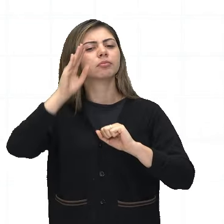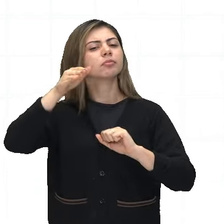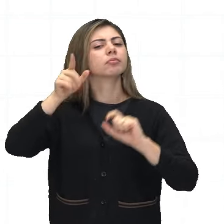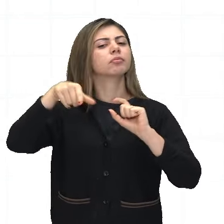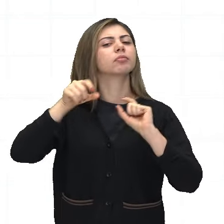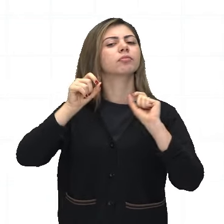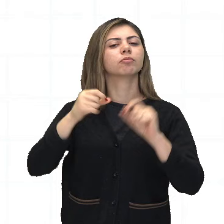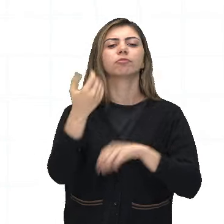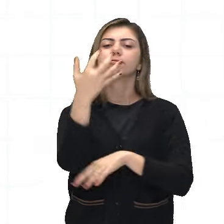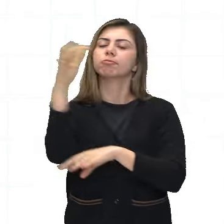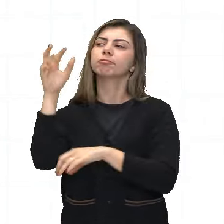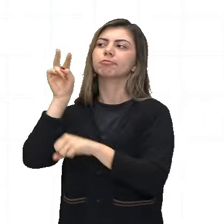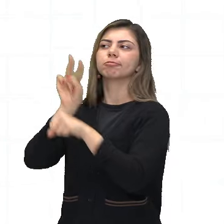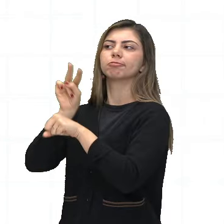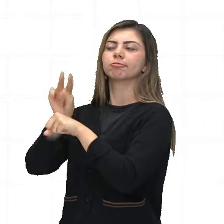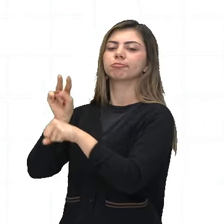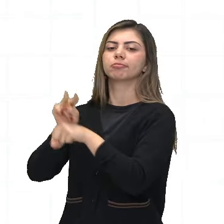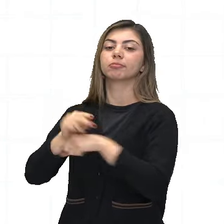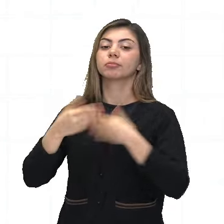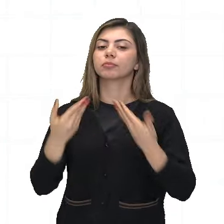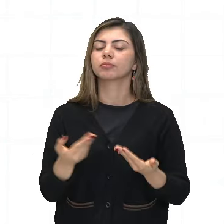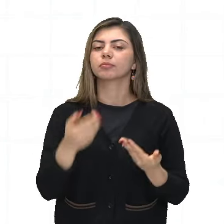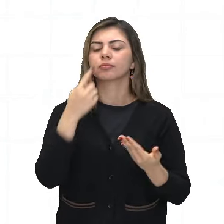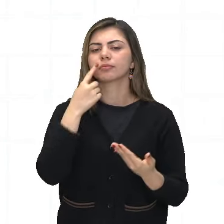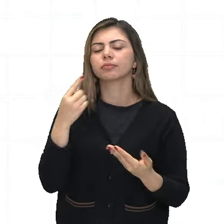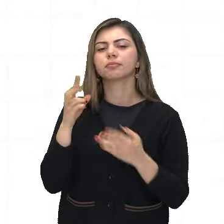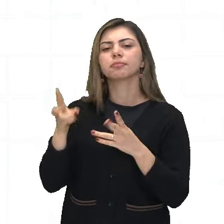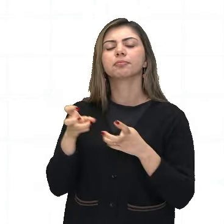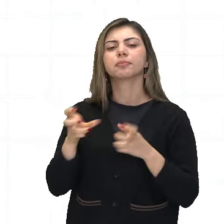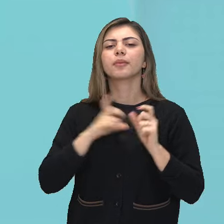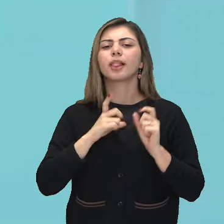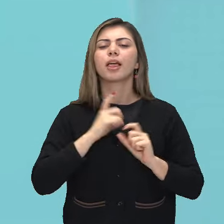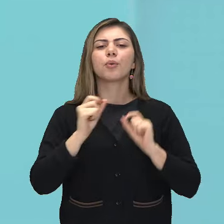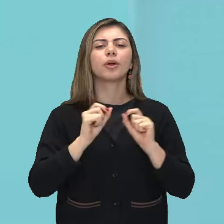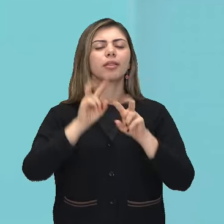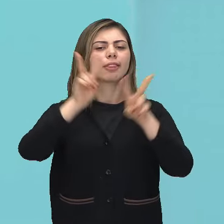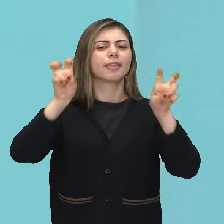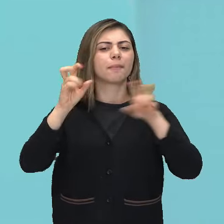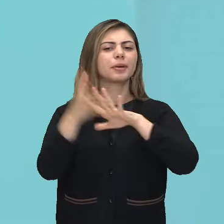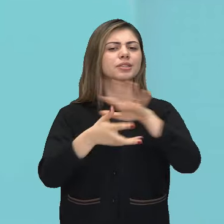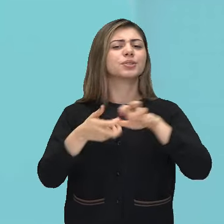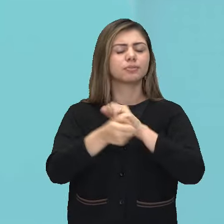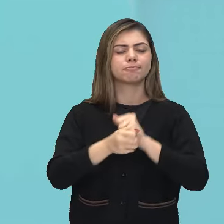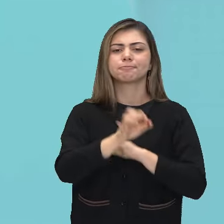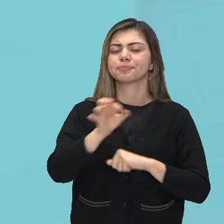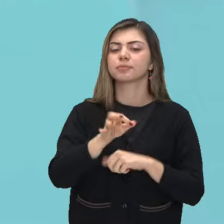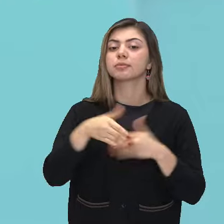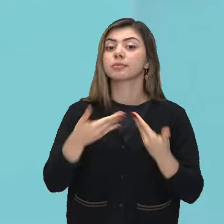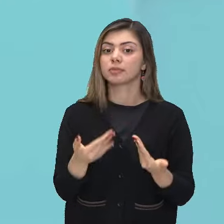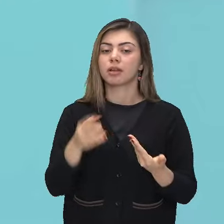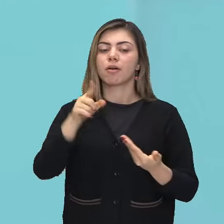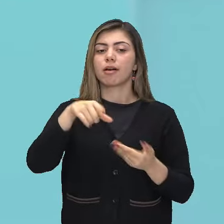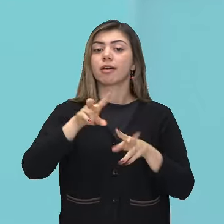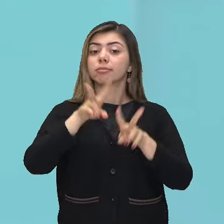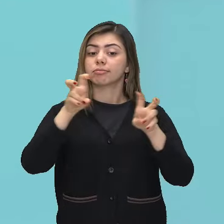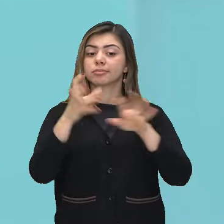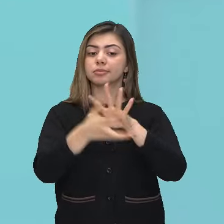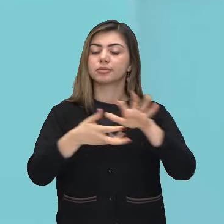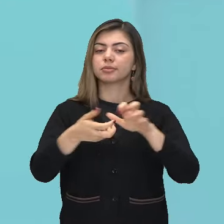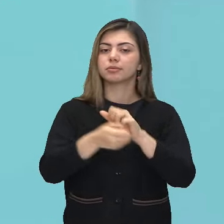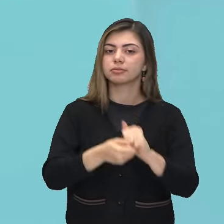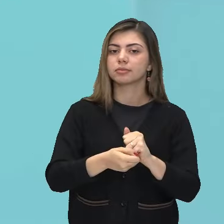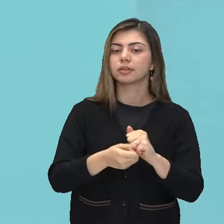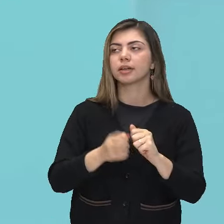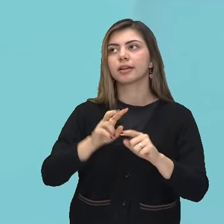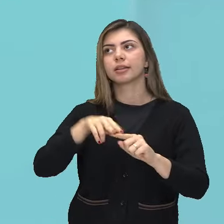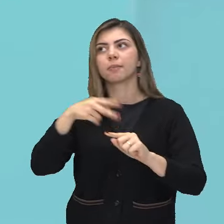preservação ambiental Então veja só ele vai falar aí sobre sustentabilidade falando sobre sustentabilidade ele vai falar sobre um